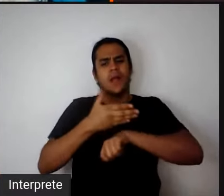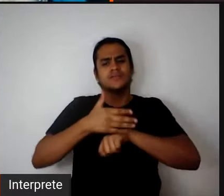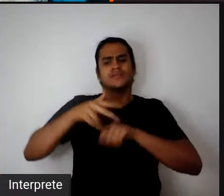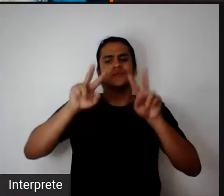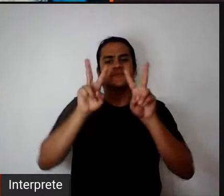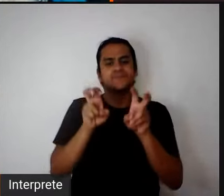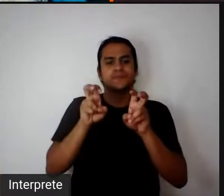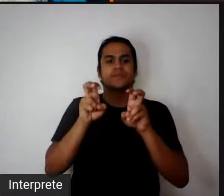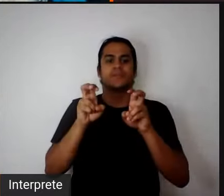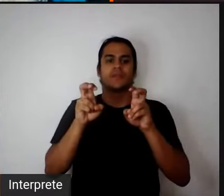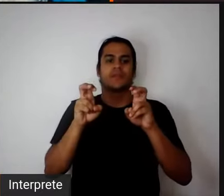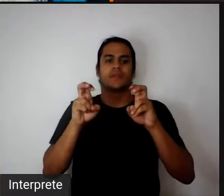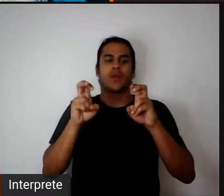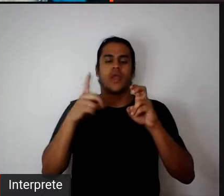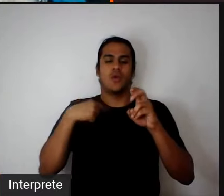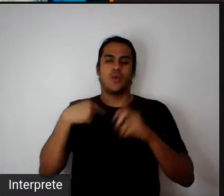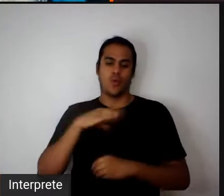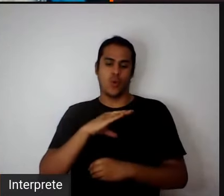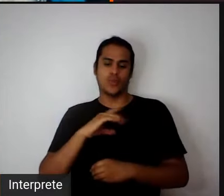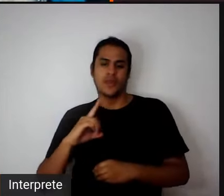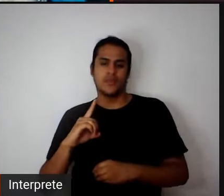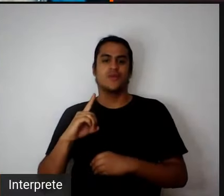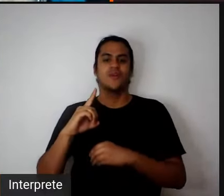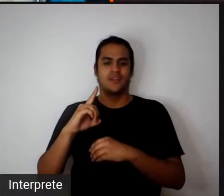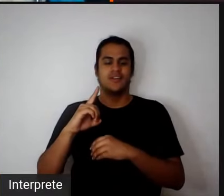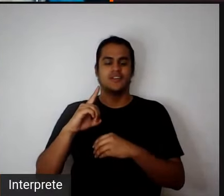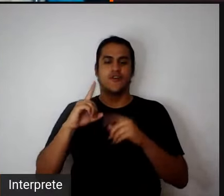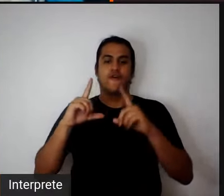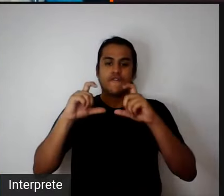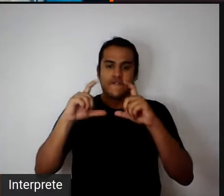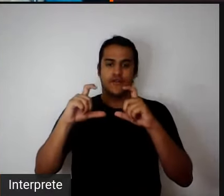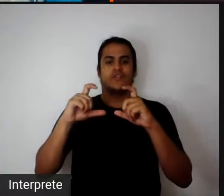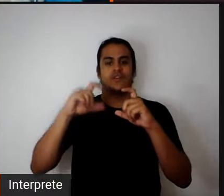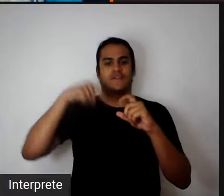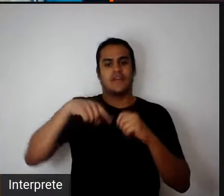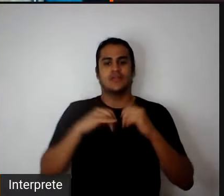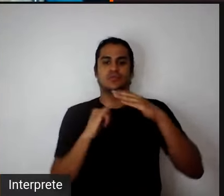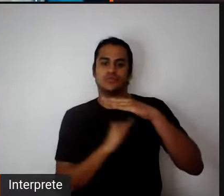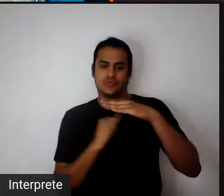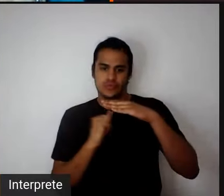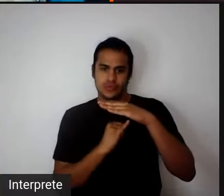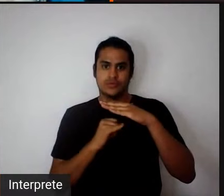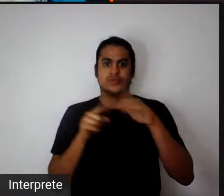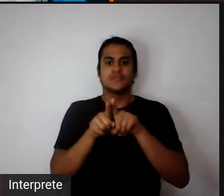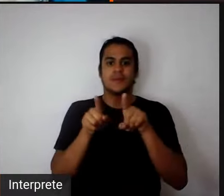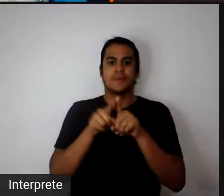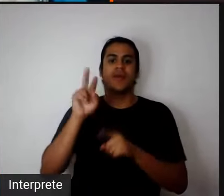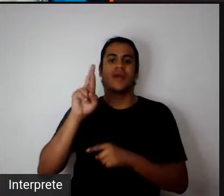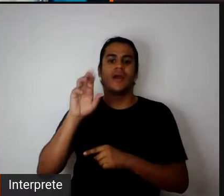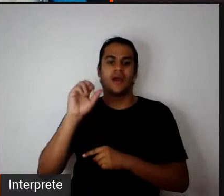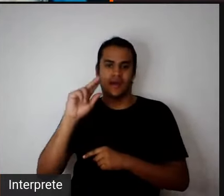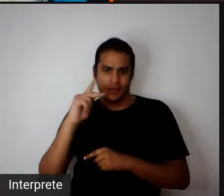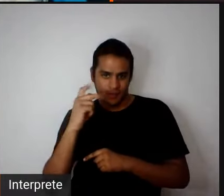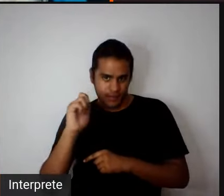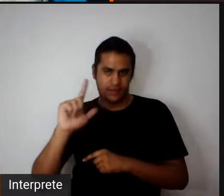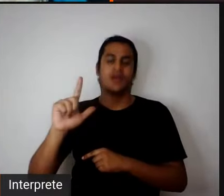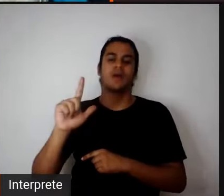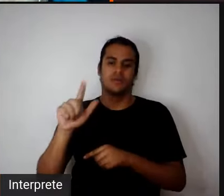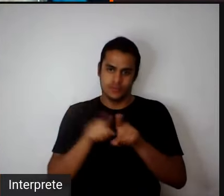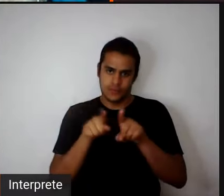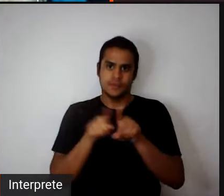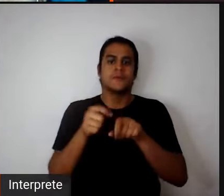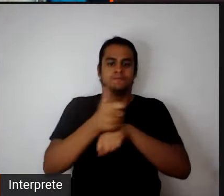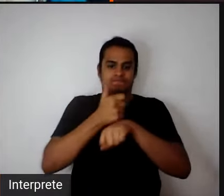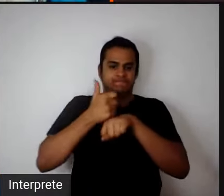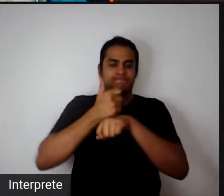eu na coordenadoria de fotografia do Instituto, Raquel também como pesquisadora e curadora da coordenadoria de fotografia e Miguel